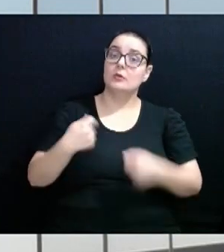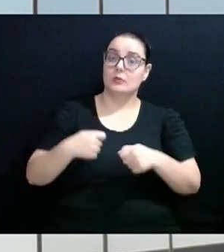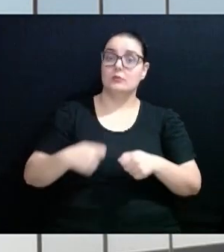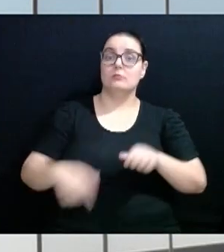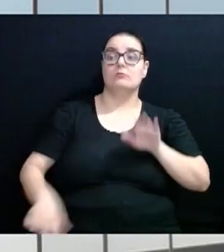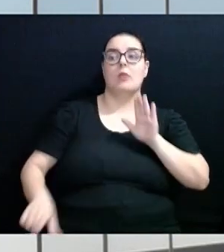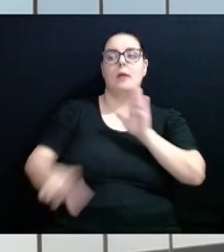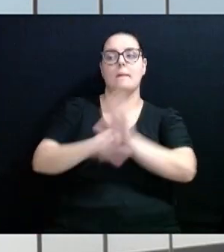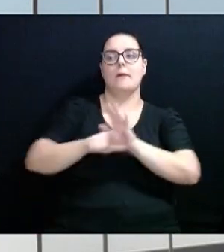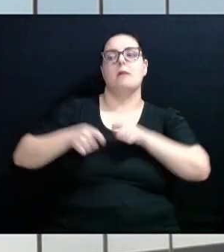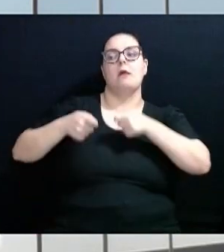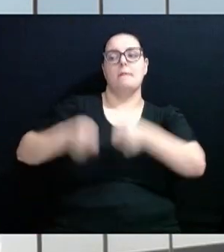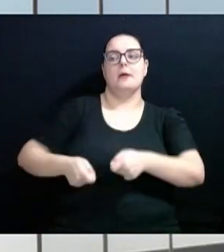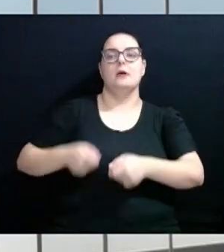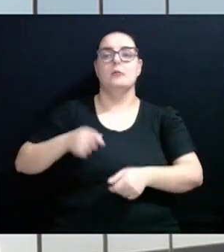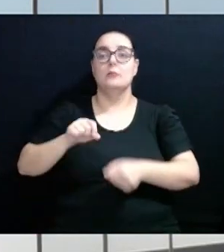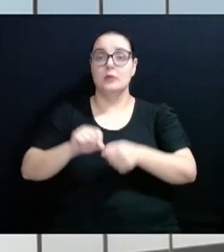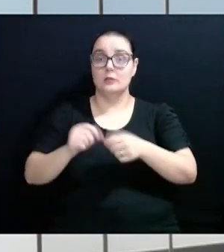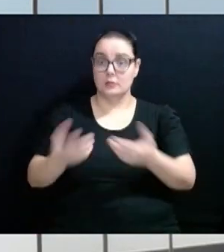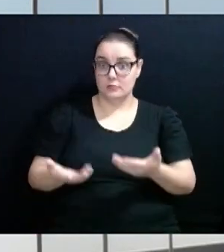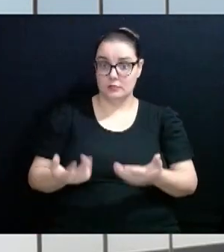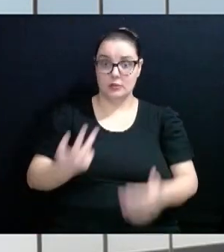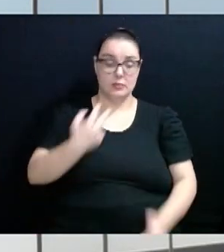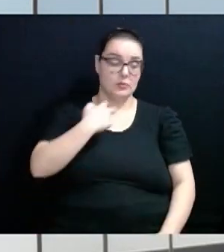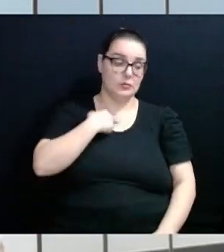isso, né? Então, nós não podemos